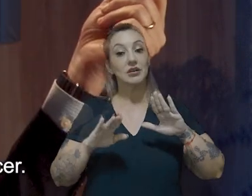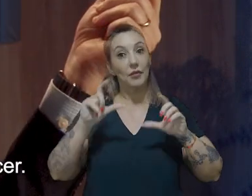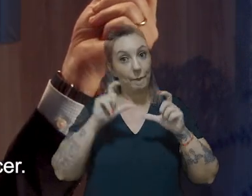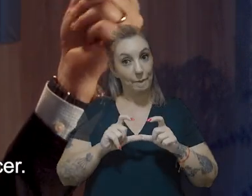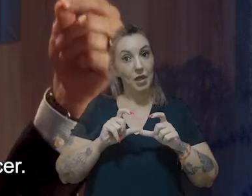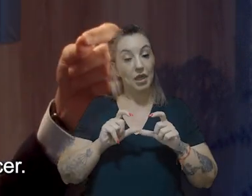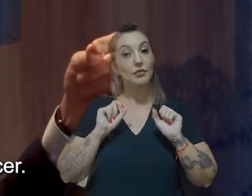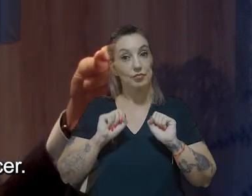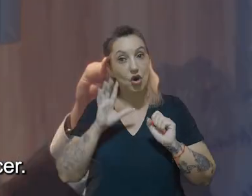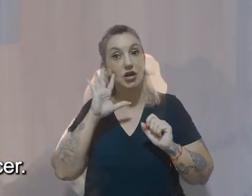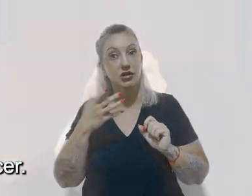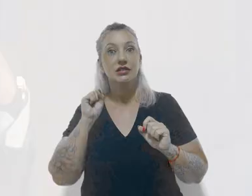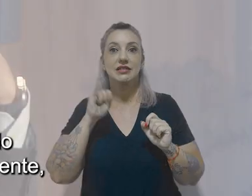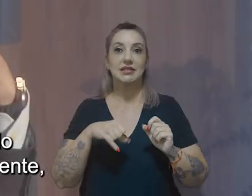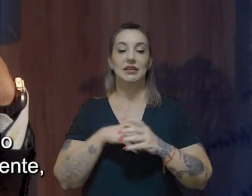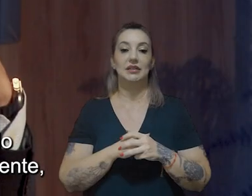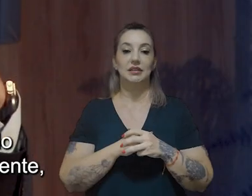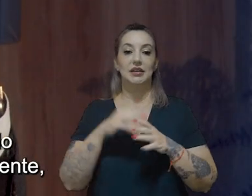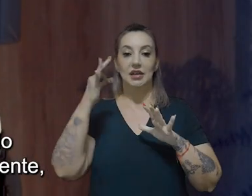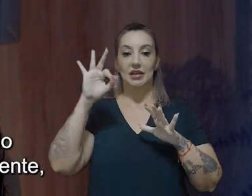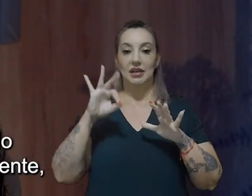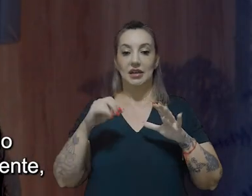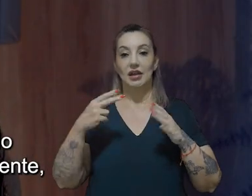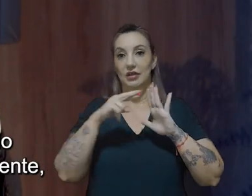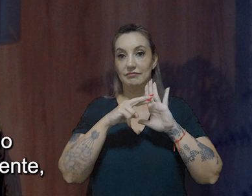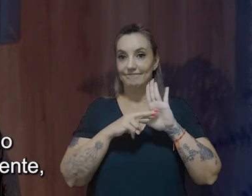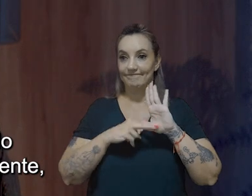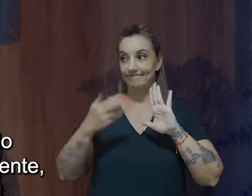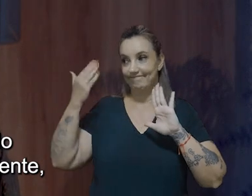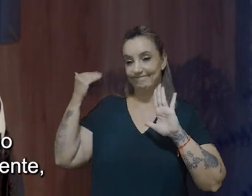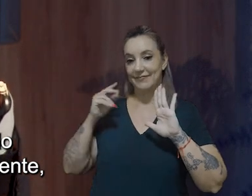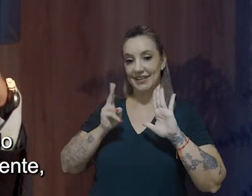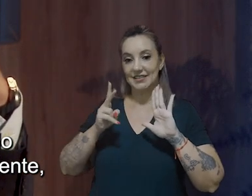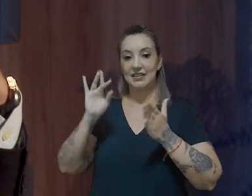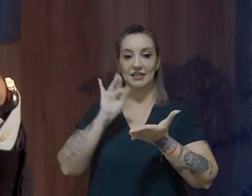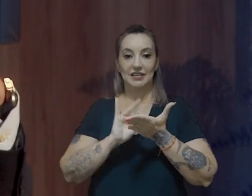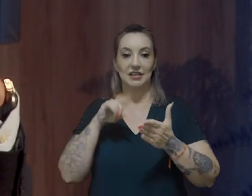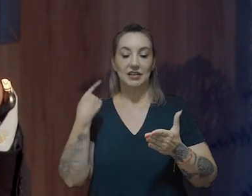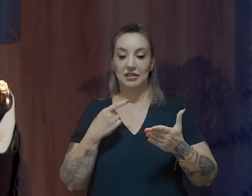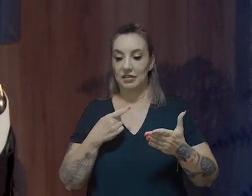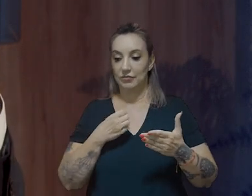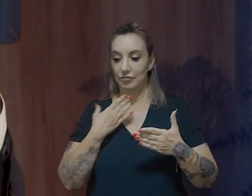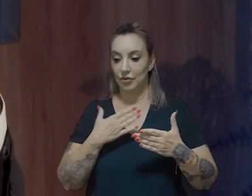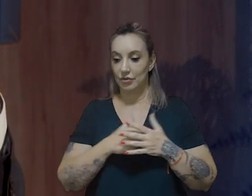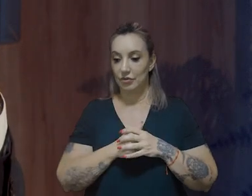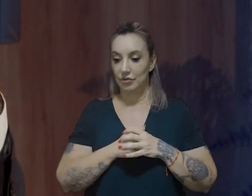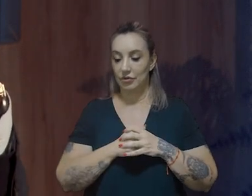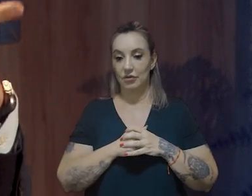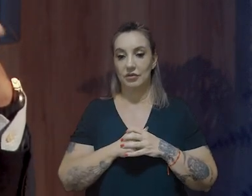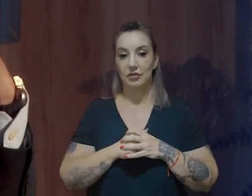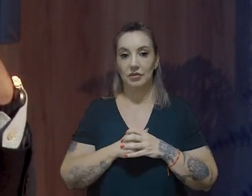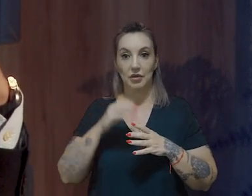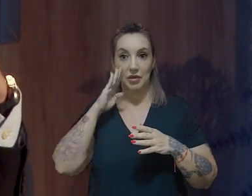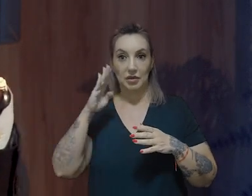menor mas pode acontecer corrigir alguns dogmas do passado né que sempre foram verdade pra gente que era um bom parti um bom um bom